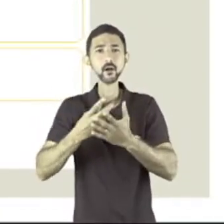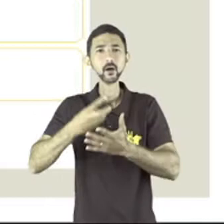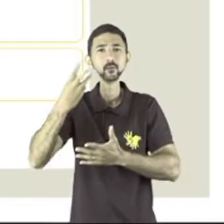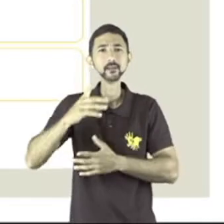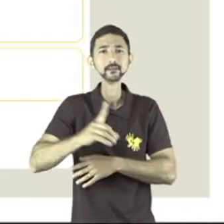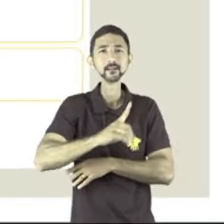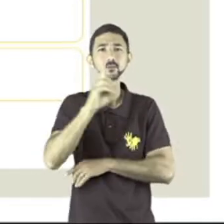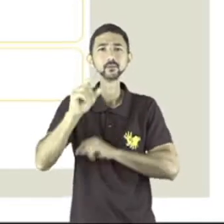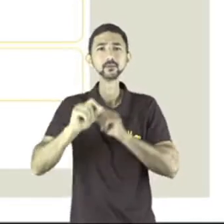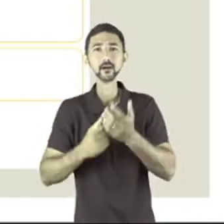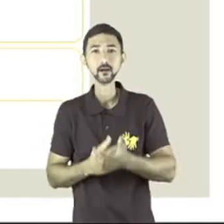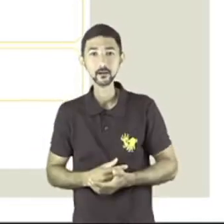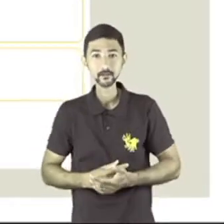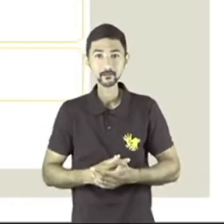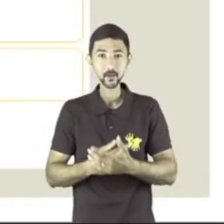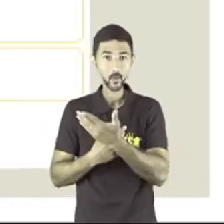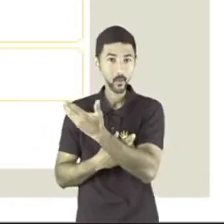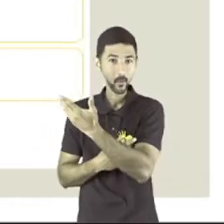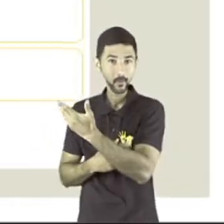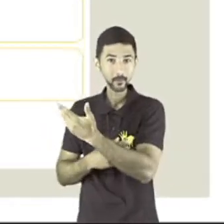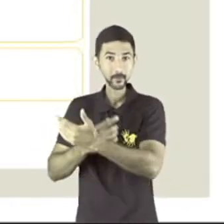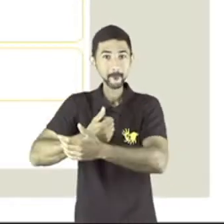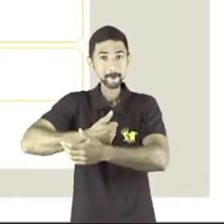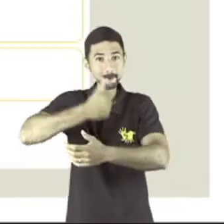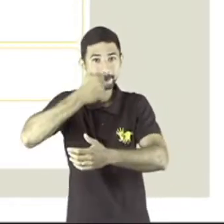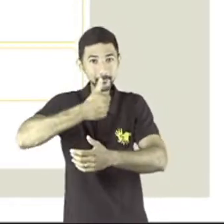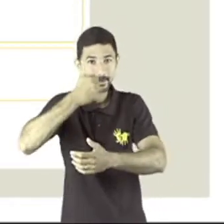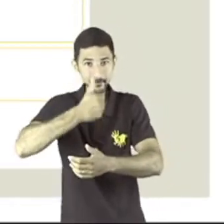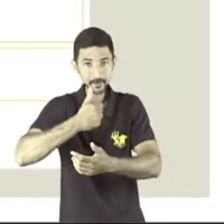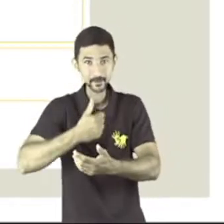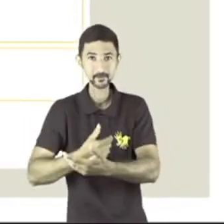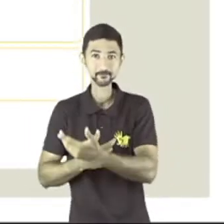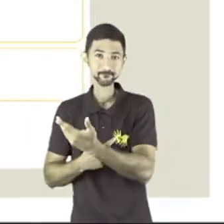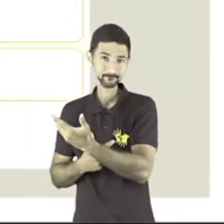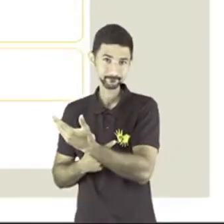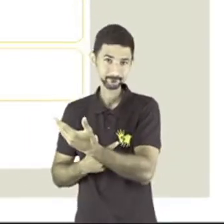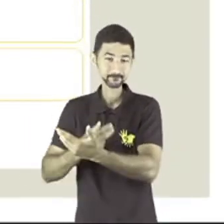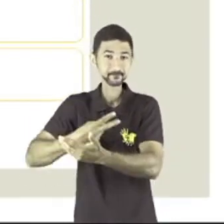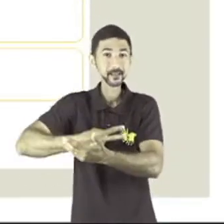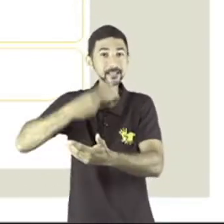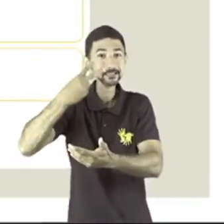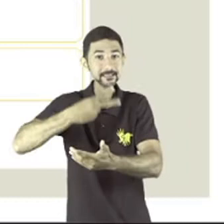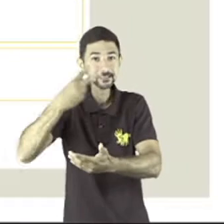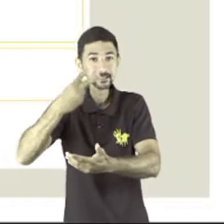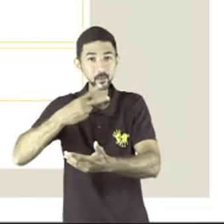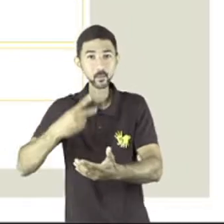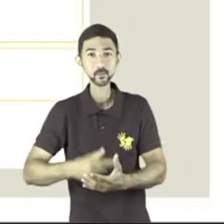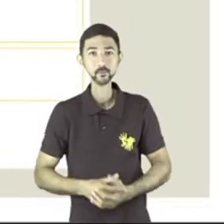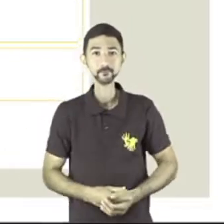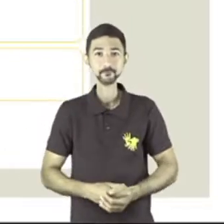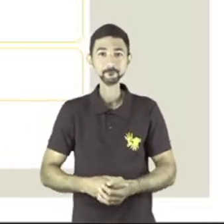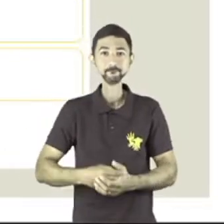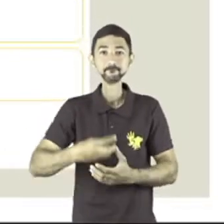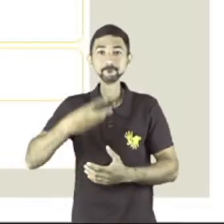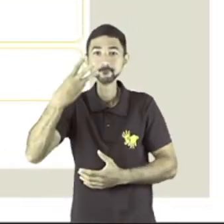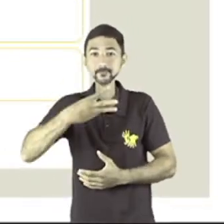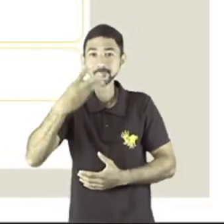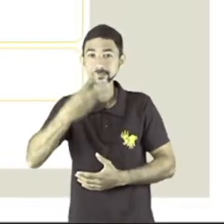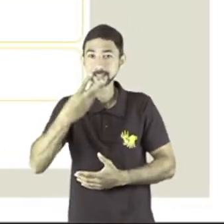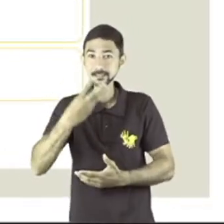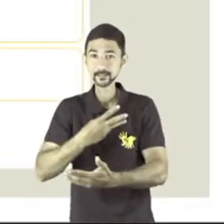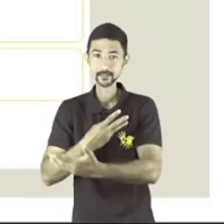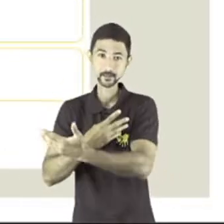novembro. Ó, que dia? Aqui está o primeiro, aqui está o segundo e aqui está